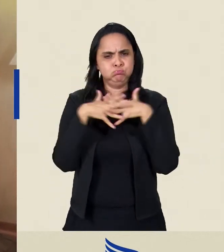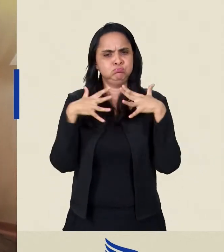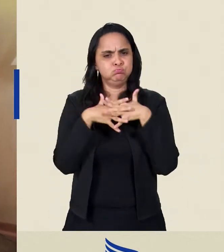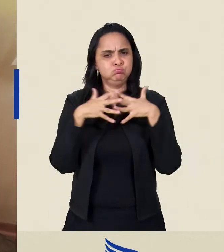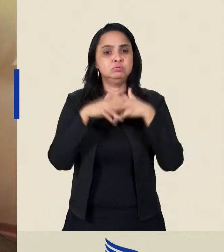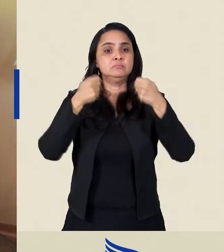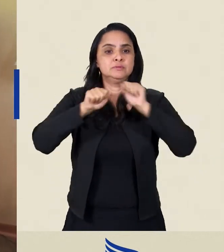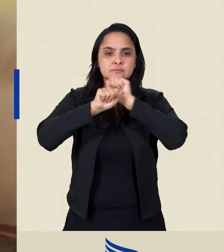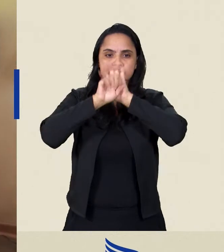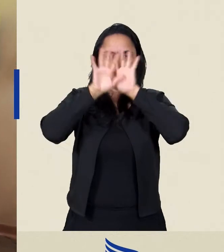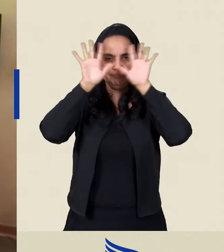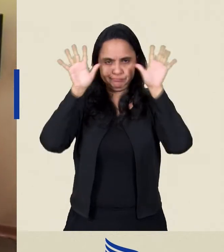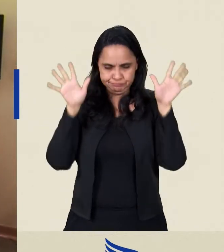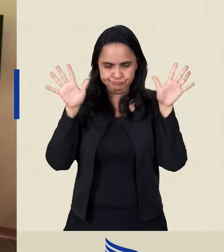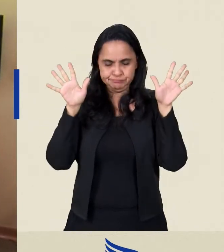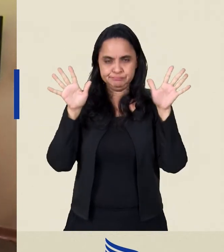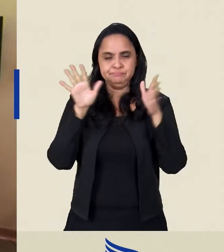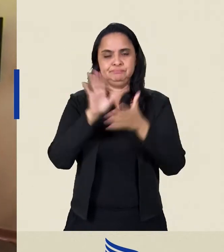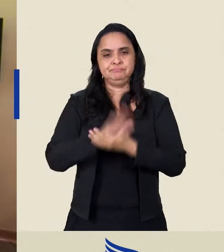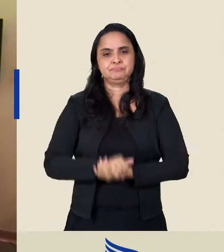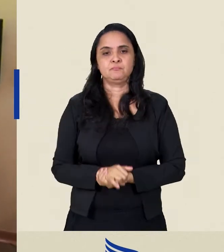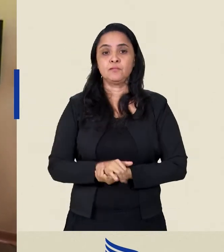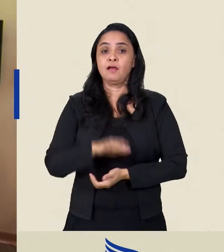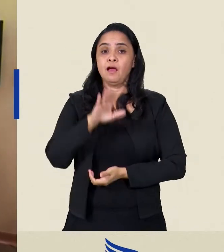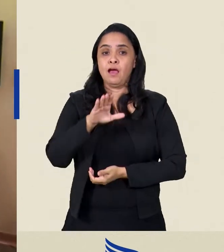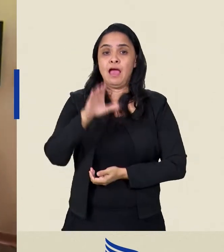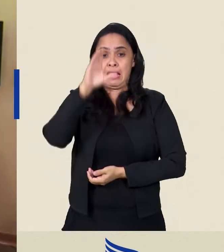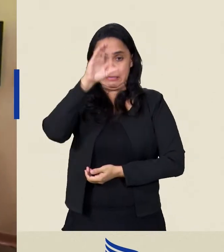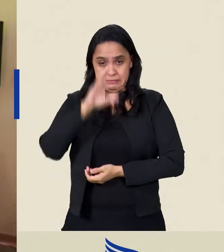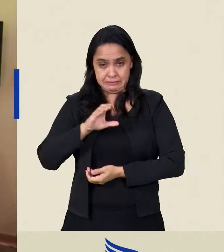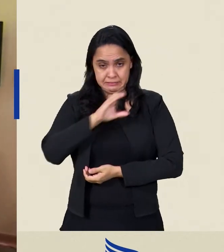esclarecida. No conceito católico,